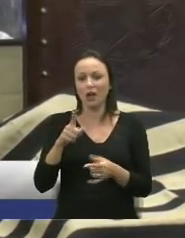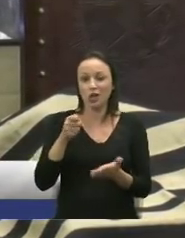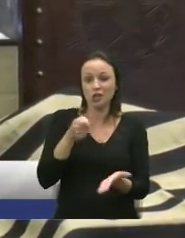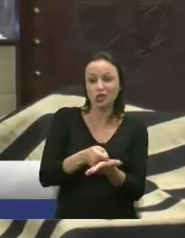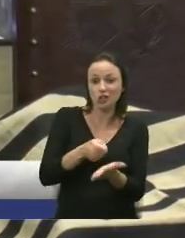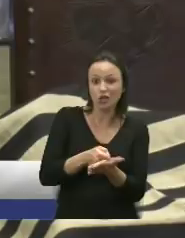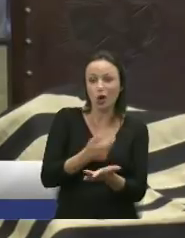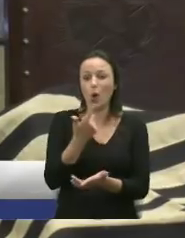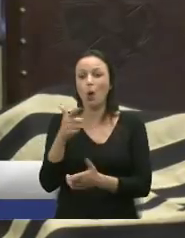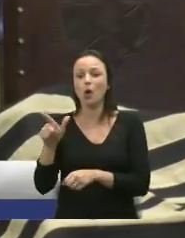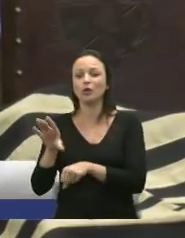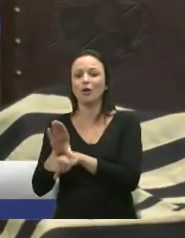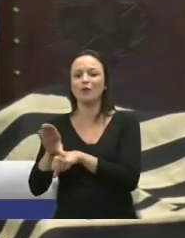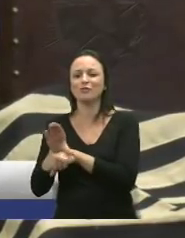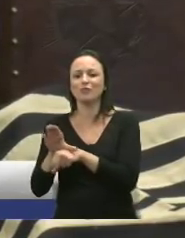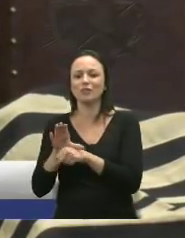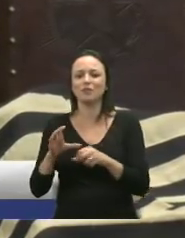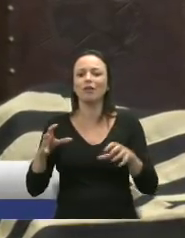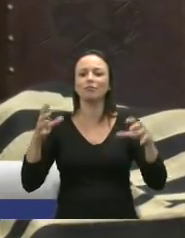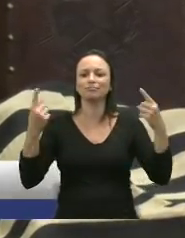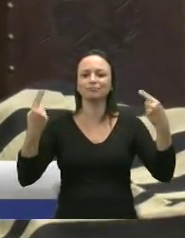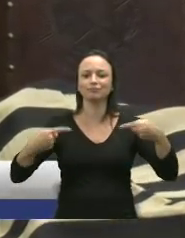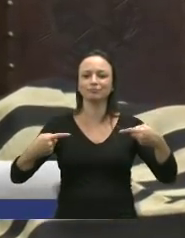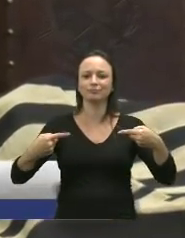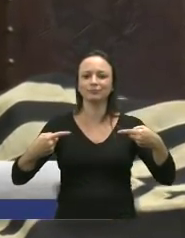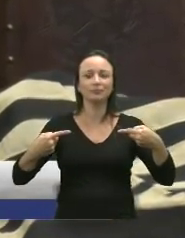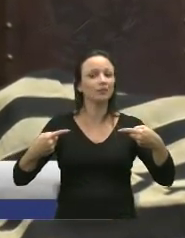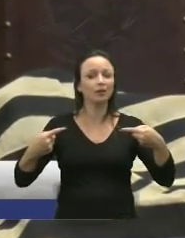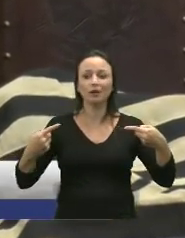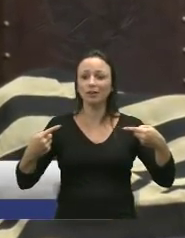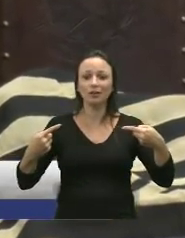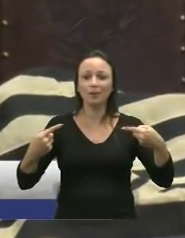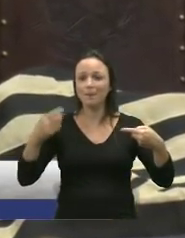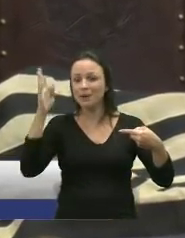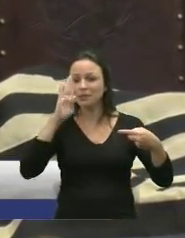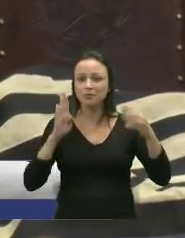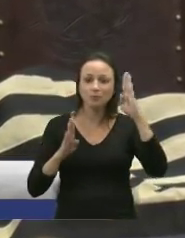lua branca de fulgores e de encantos. O pitoresco também.